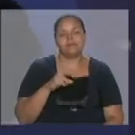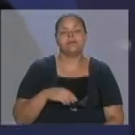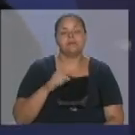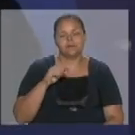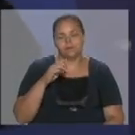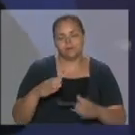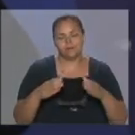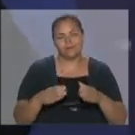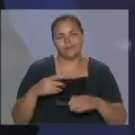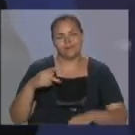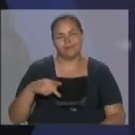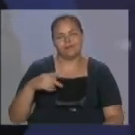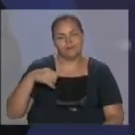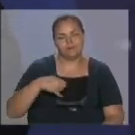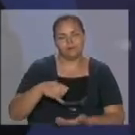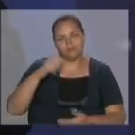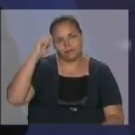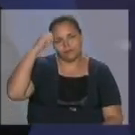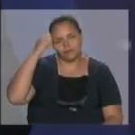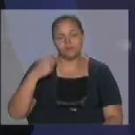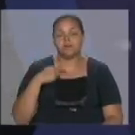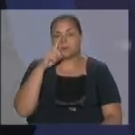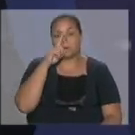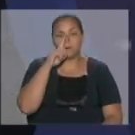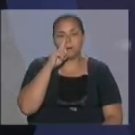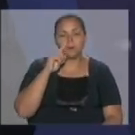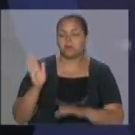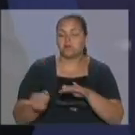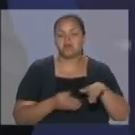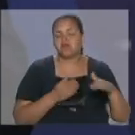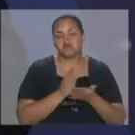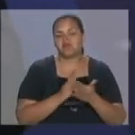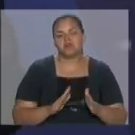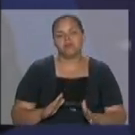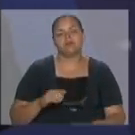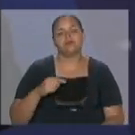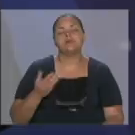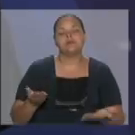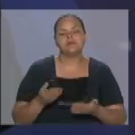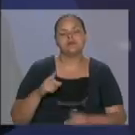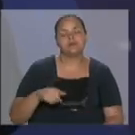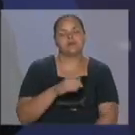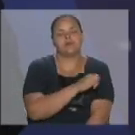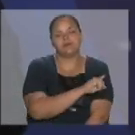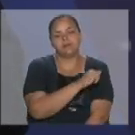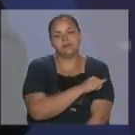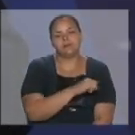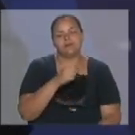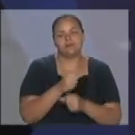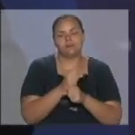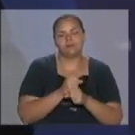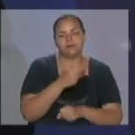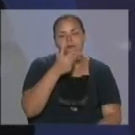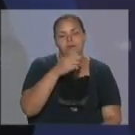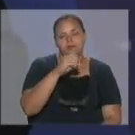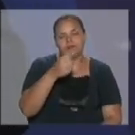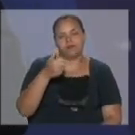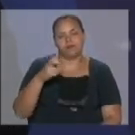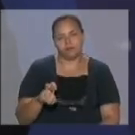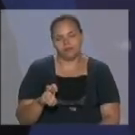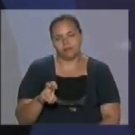aquele risco que havia em 99, que ninguém conhecia, passou, né? Aí você penaliza, por exemplo, o Estado do Rio de Janeiro, que em 2015,